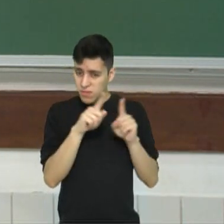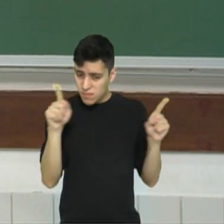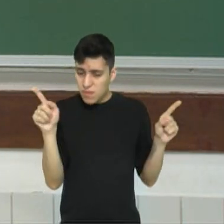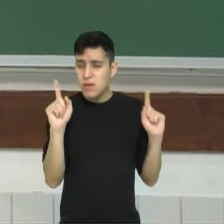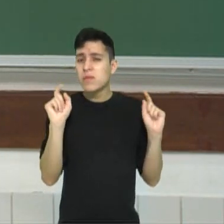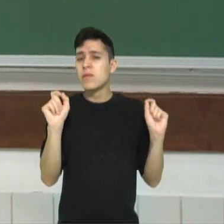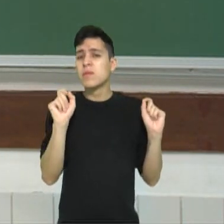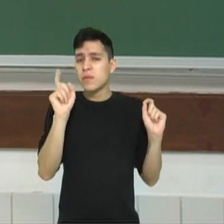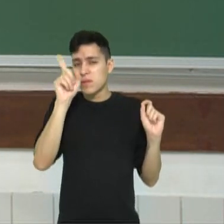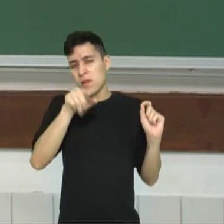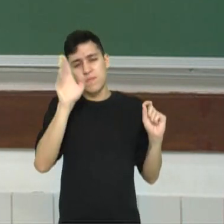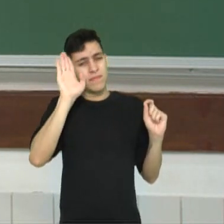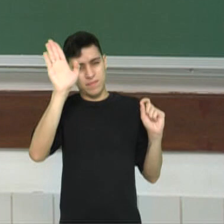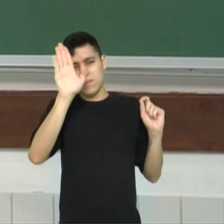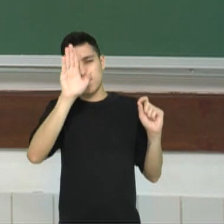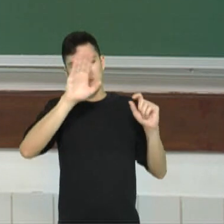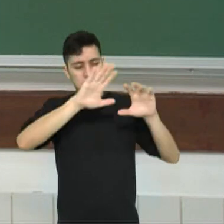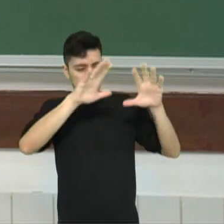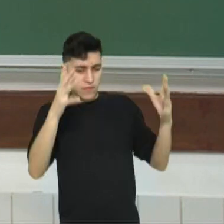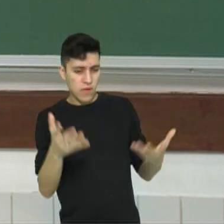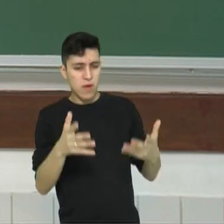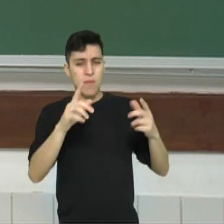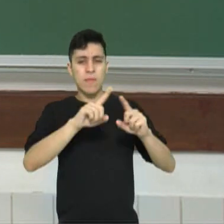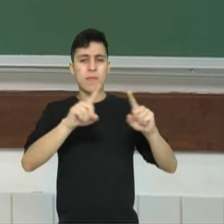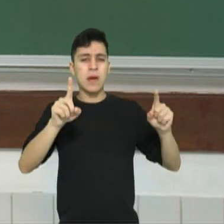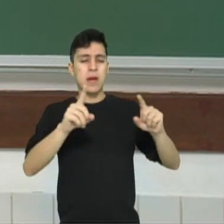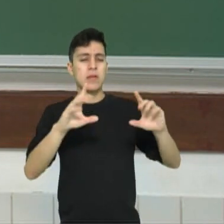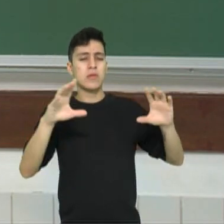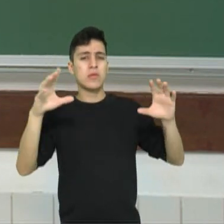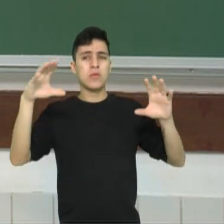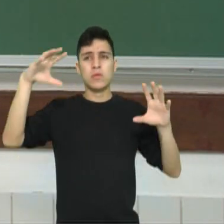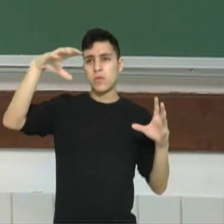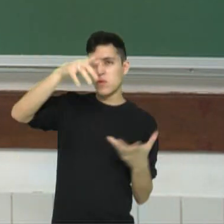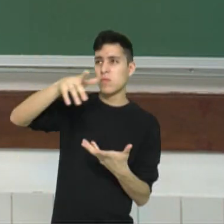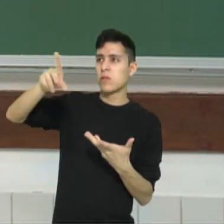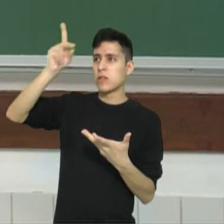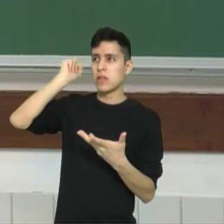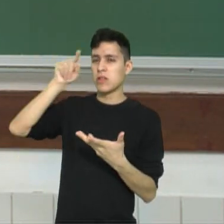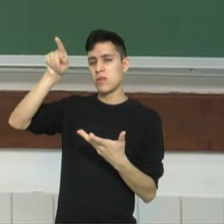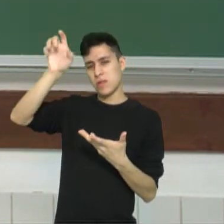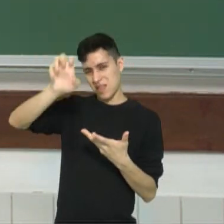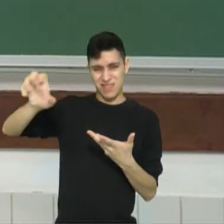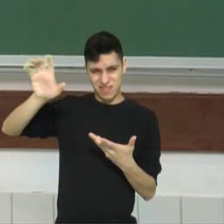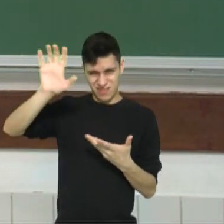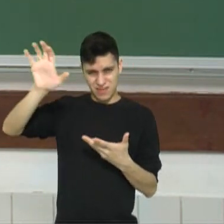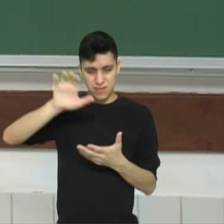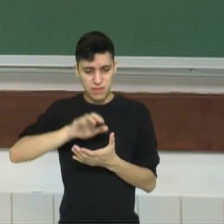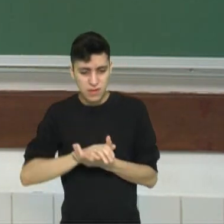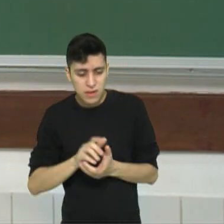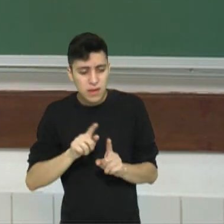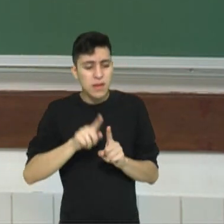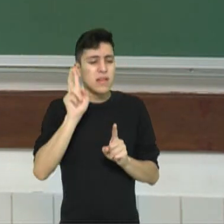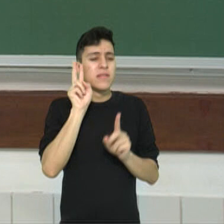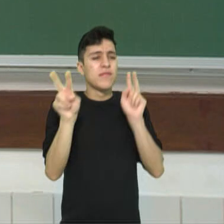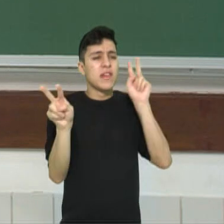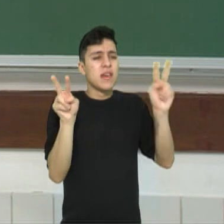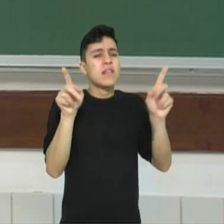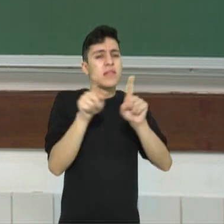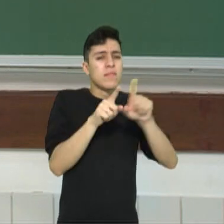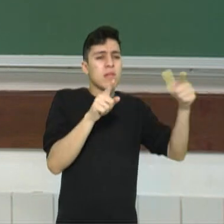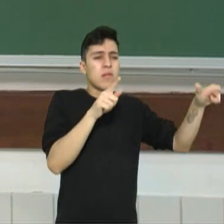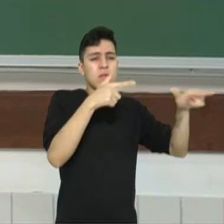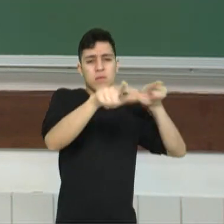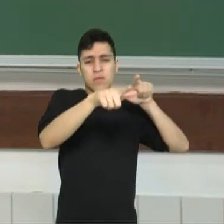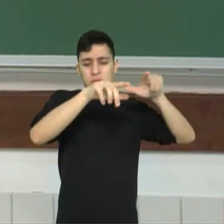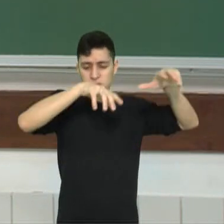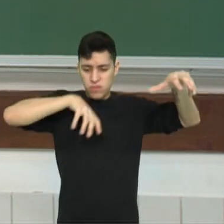ali, principalmente do que a gente conhece como o mundo antigo, que a Europa é a referência, mas você acaba pegando assim também outras